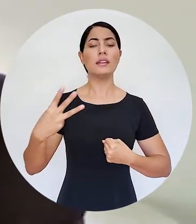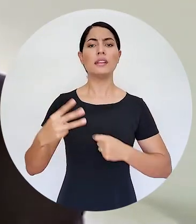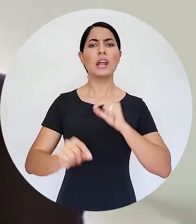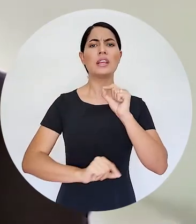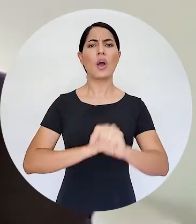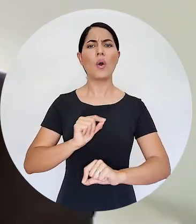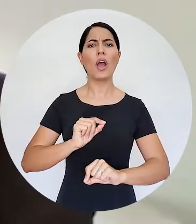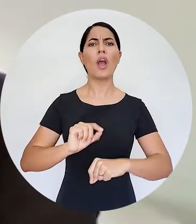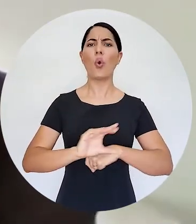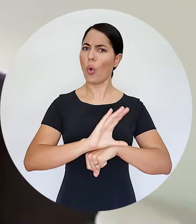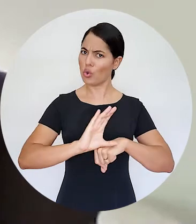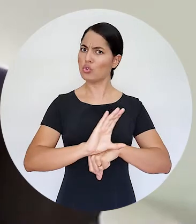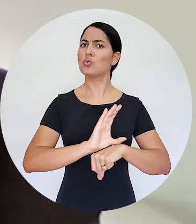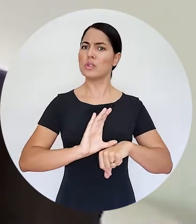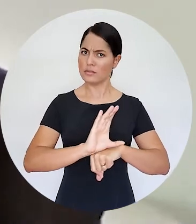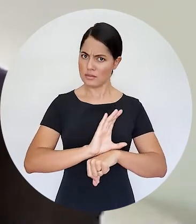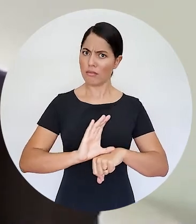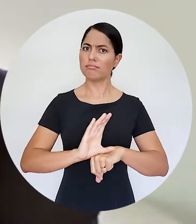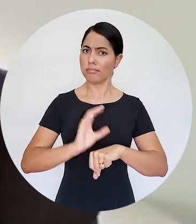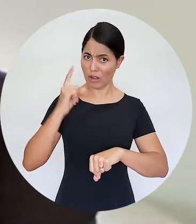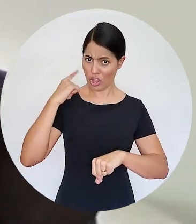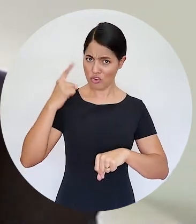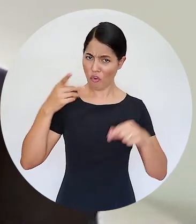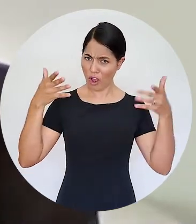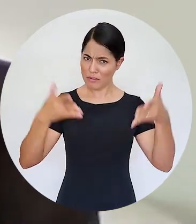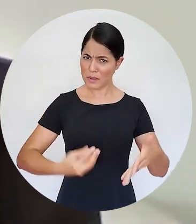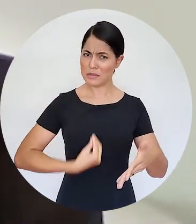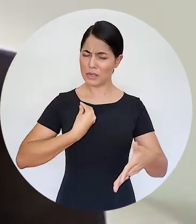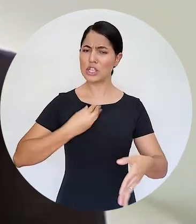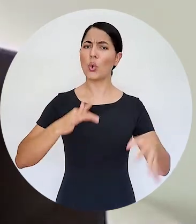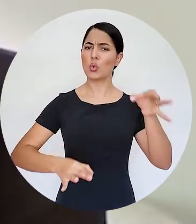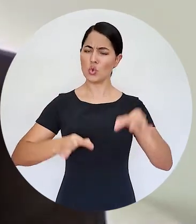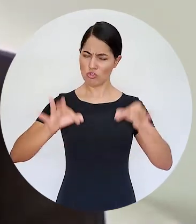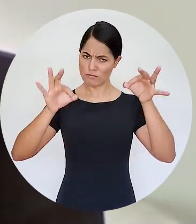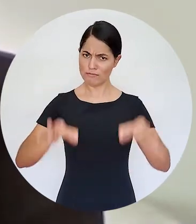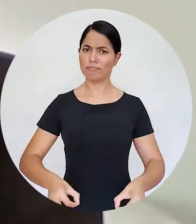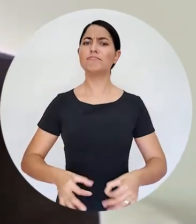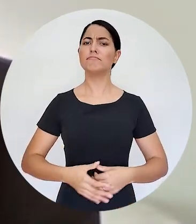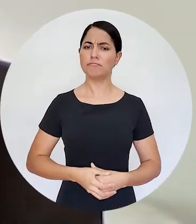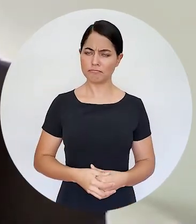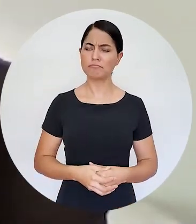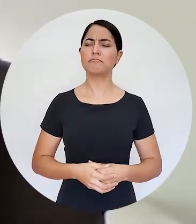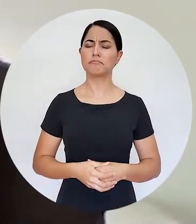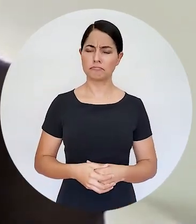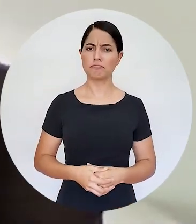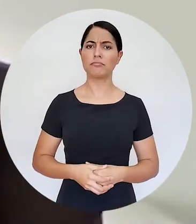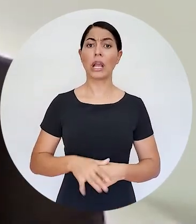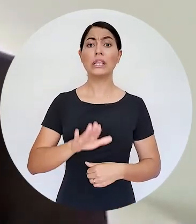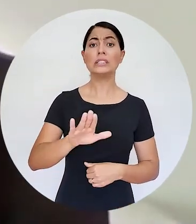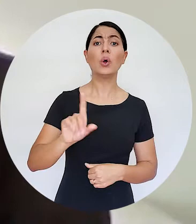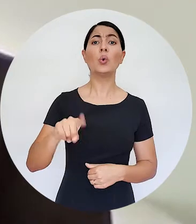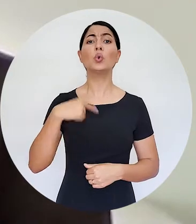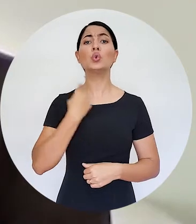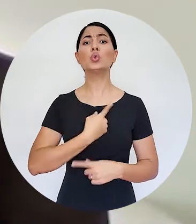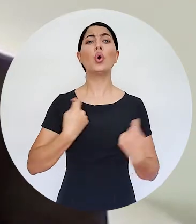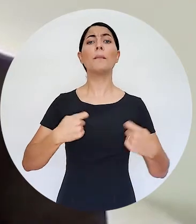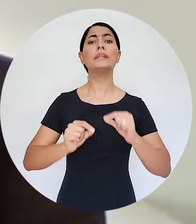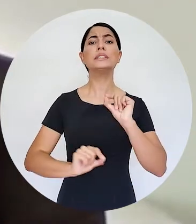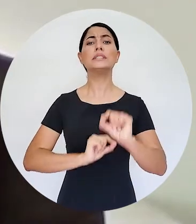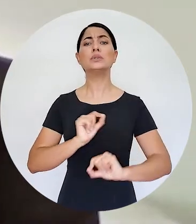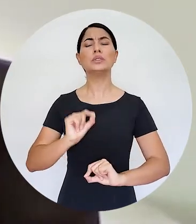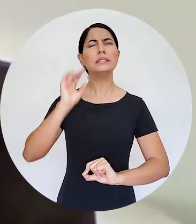é claro ou demonstrar elas em distância habilidade administração da Justiça isso é muito claro da gente perceber